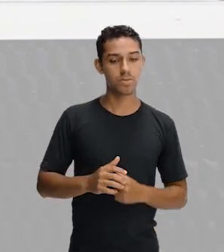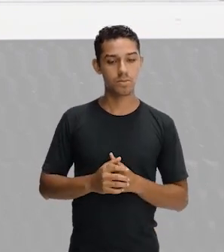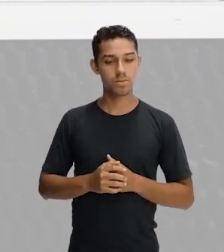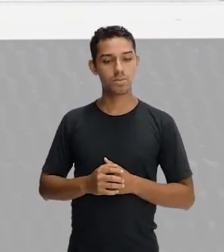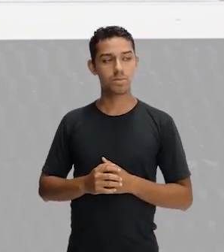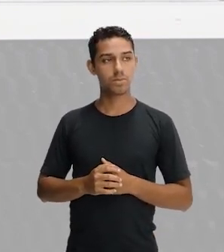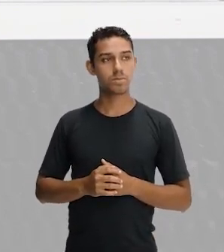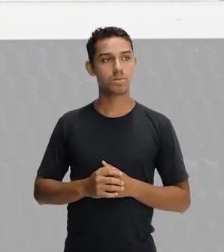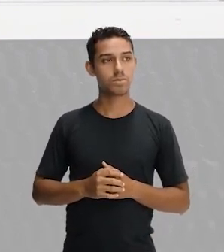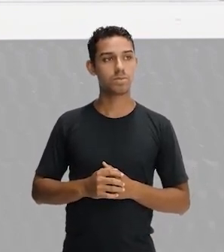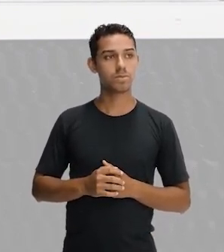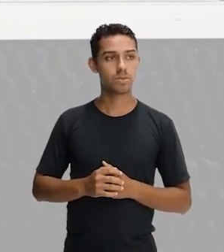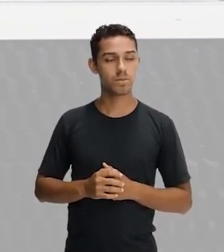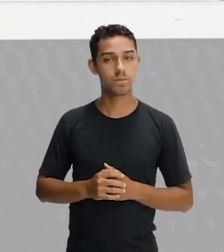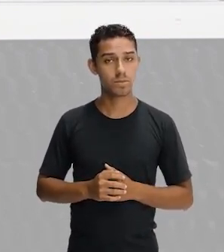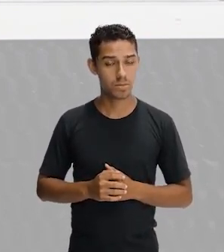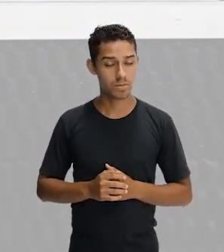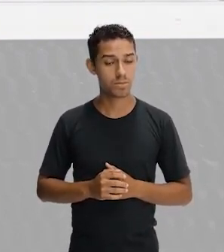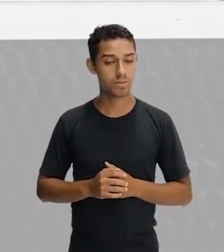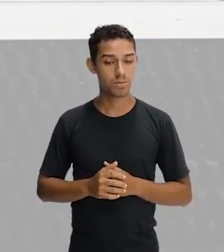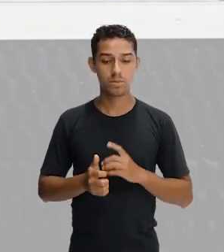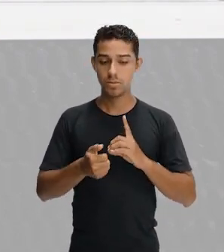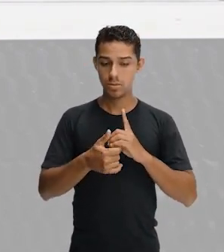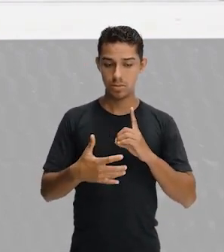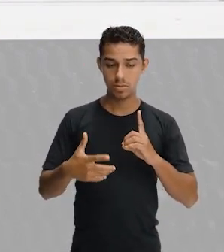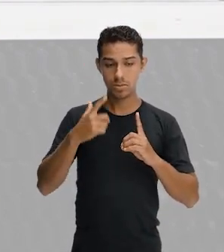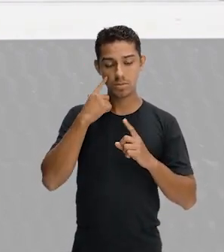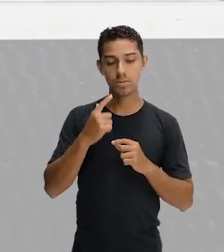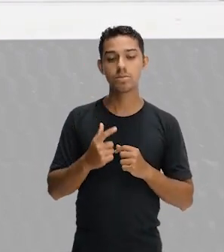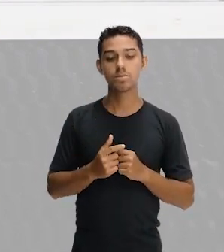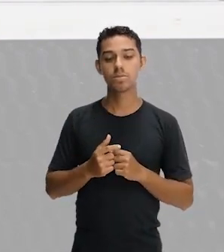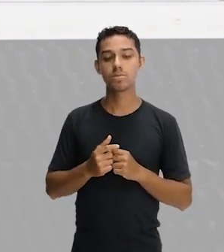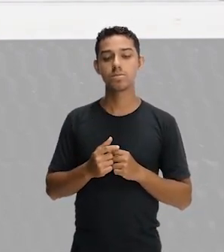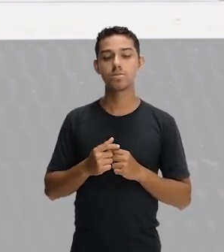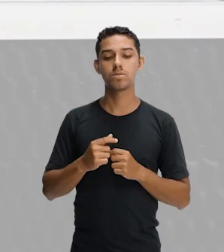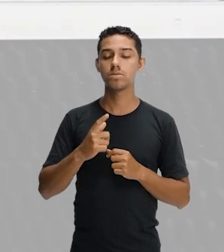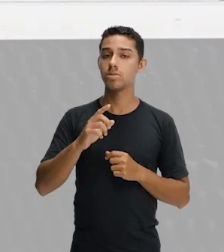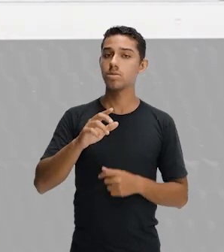ok? Vai realizar um movimento circular uniforme,